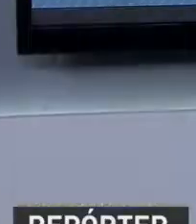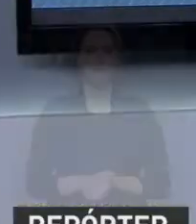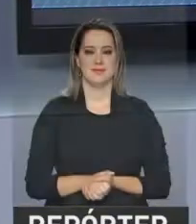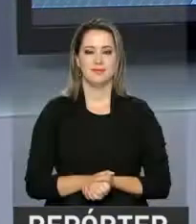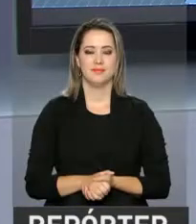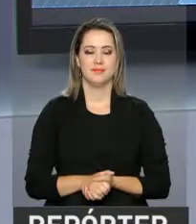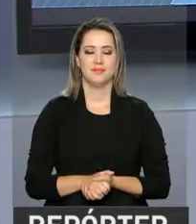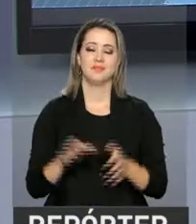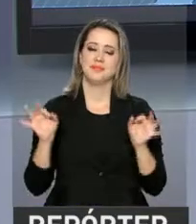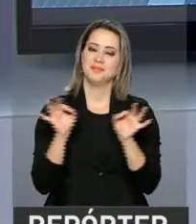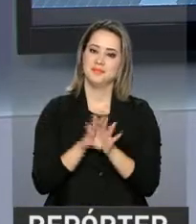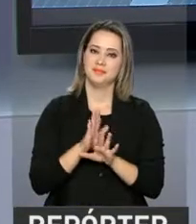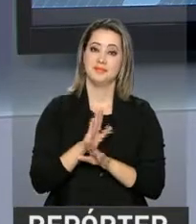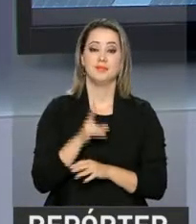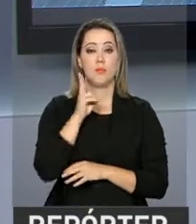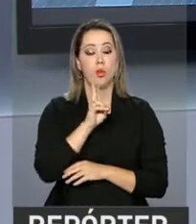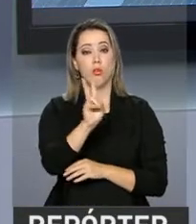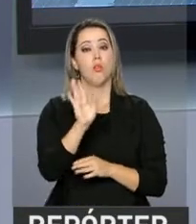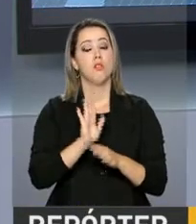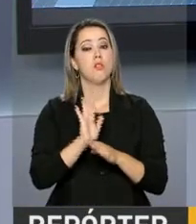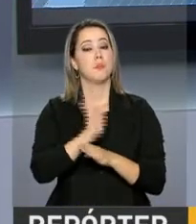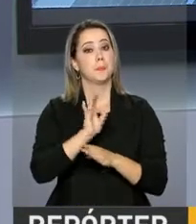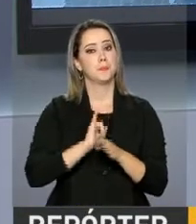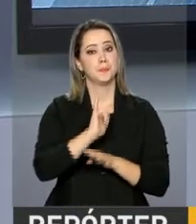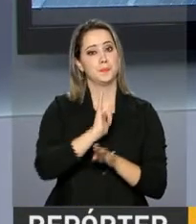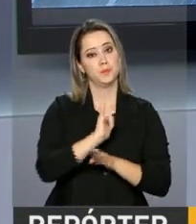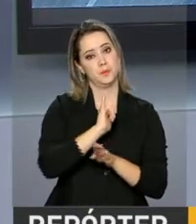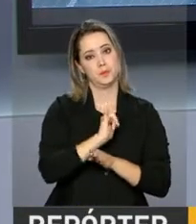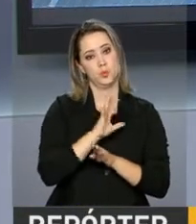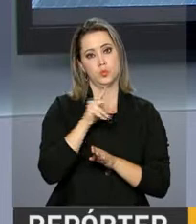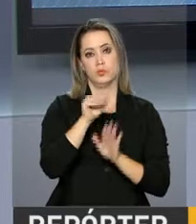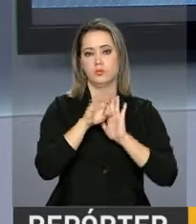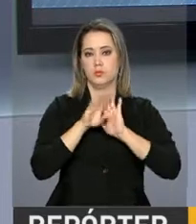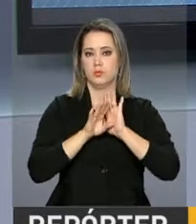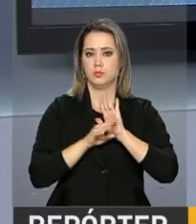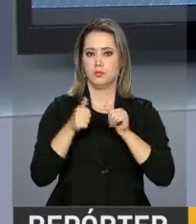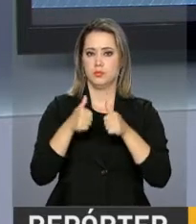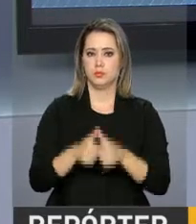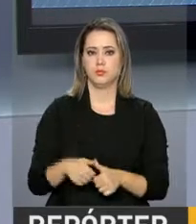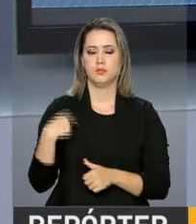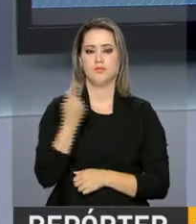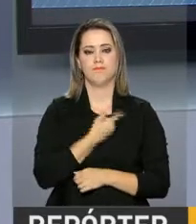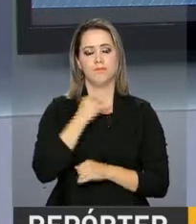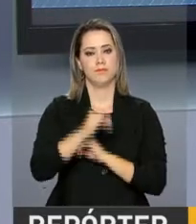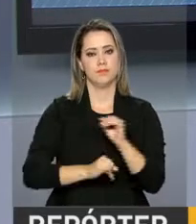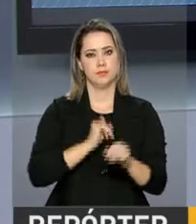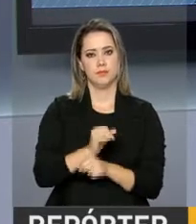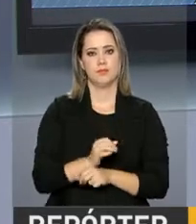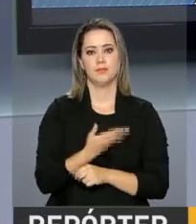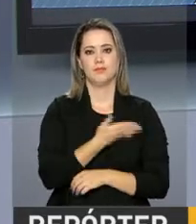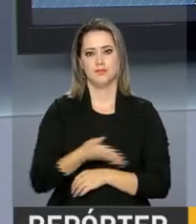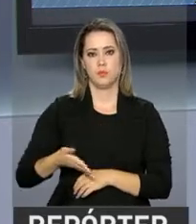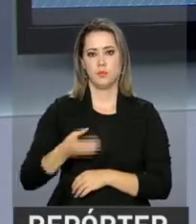esta edição termina aqui você pode rever as reportagens no youtube toda a programação também está em nossa página na